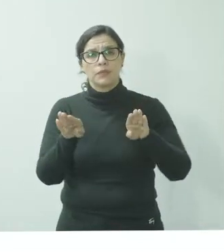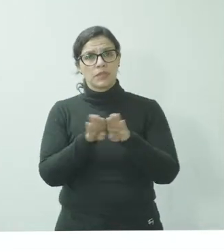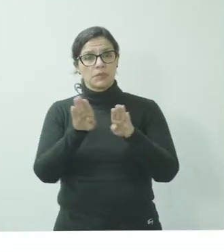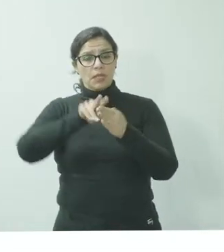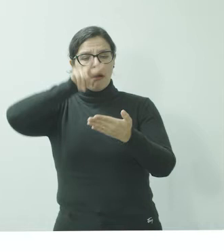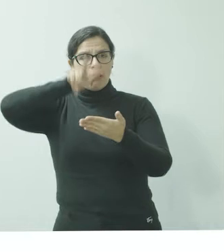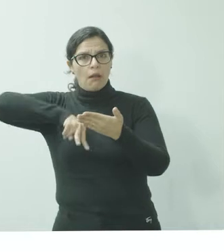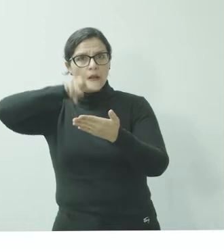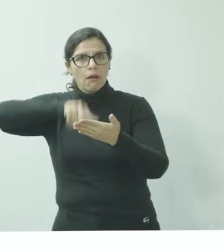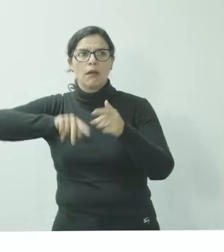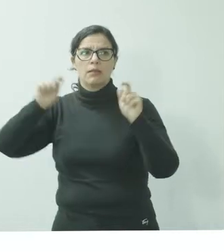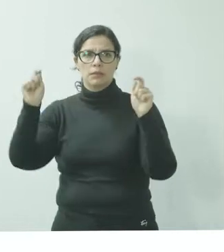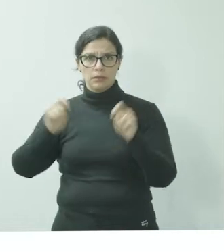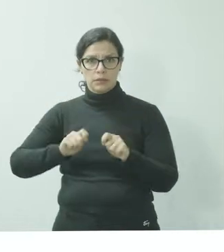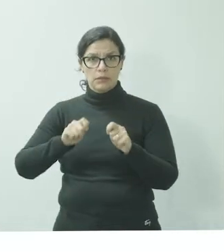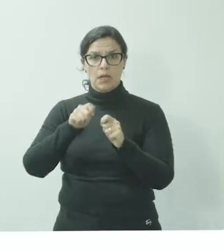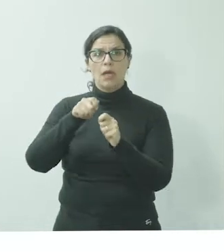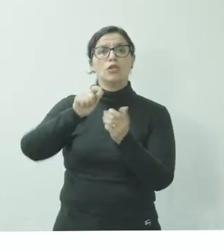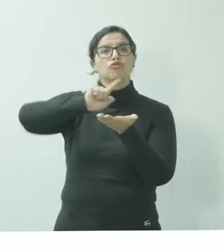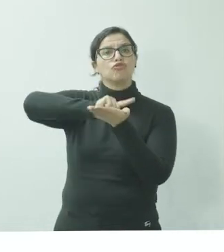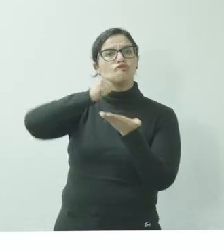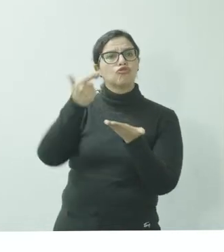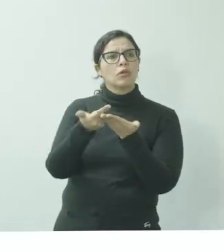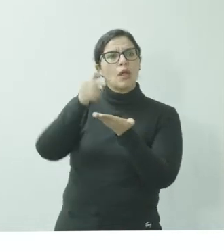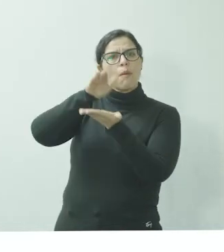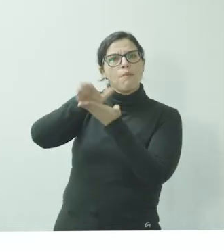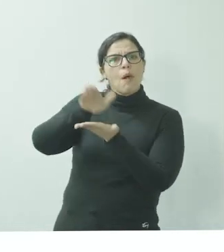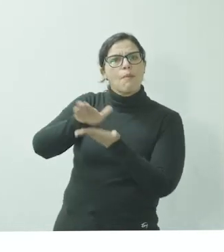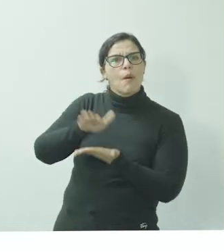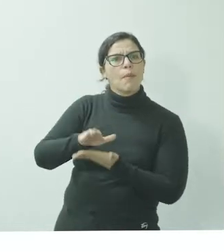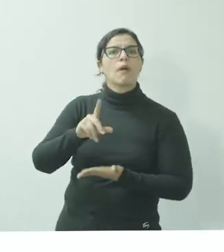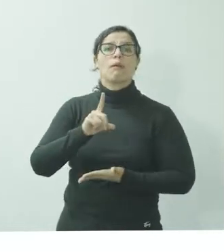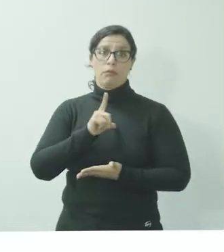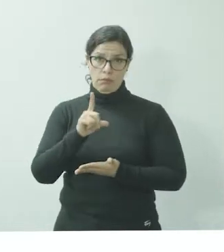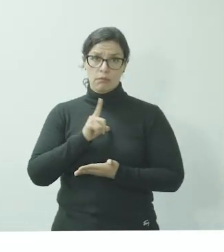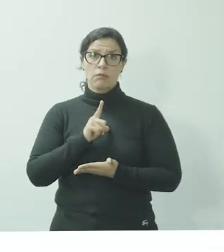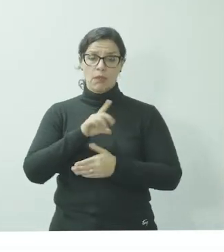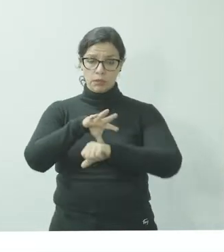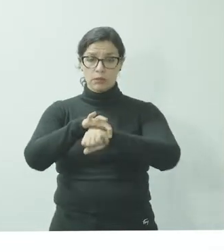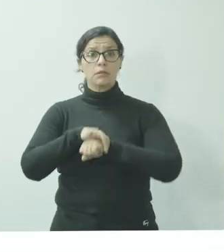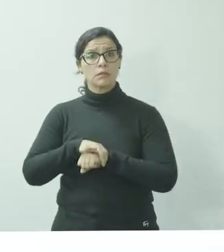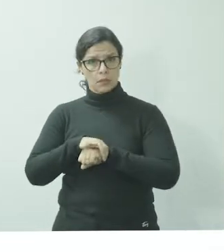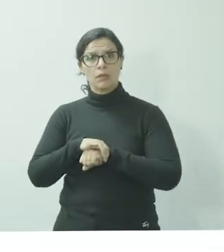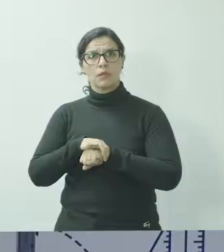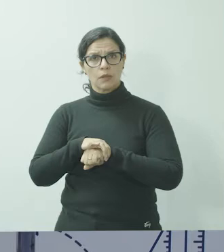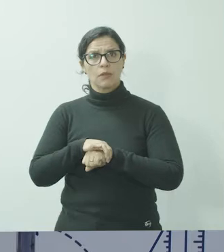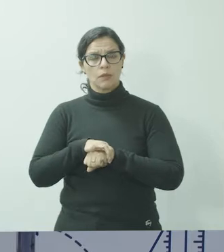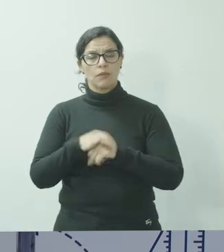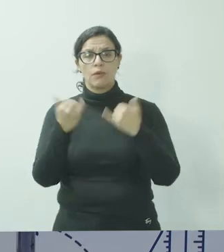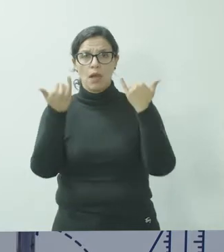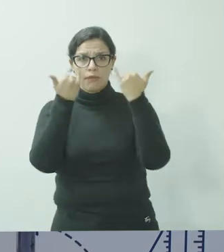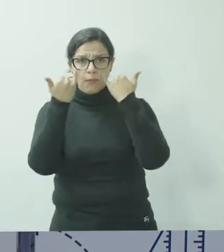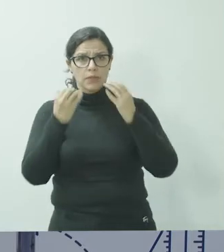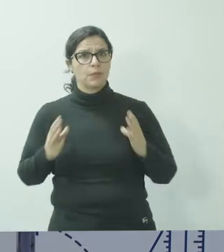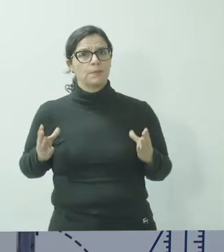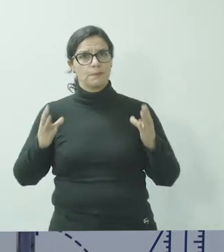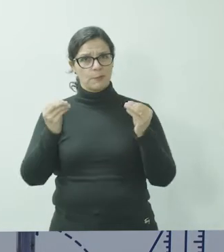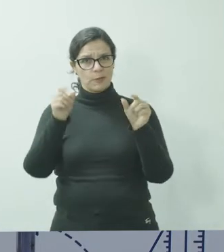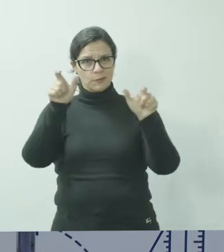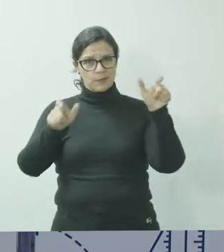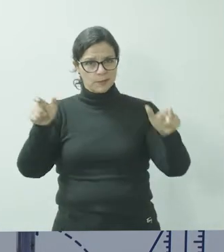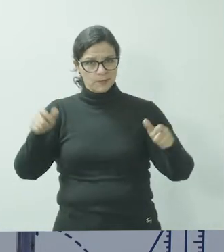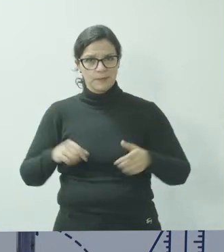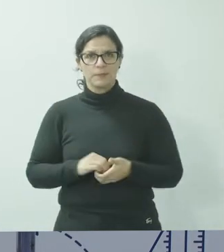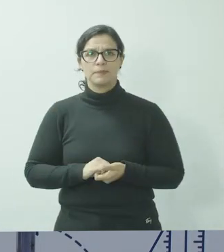leitura né a impressão de jornais inclusive eh garantindo aí o acesso à informação para to